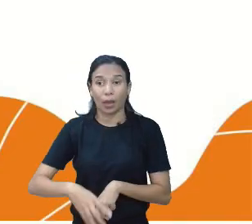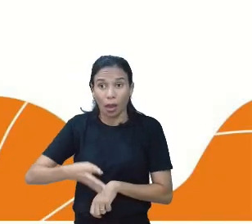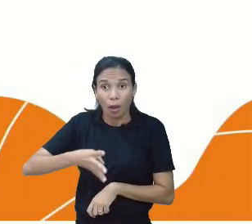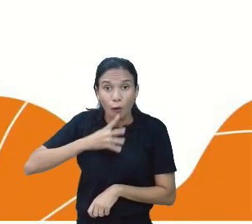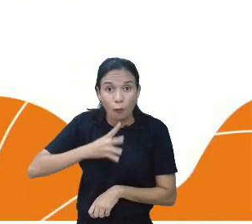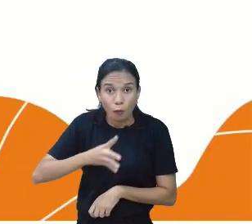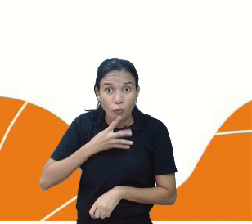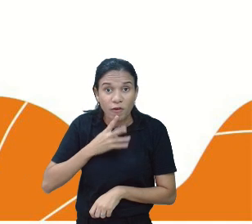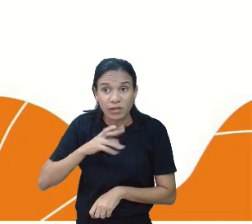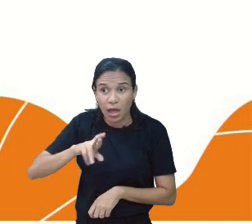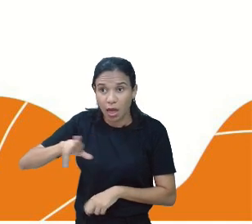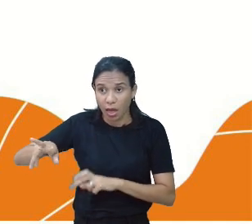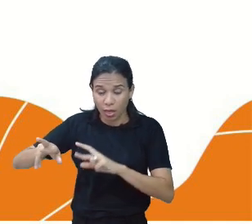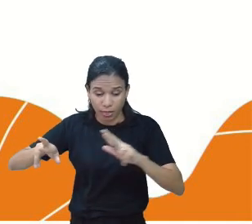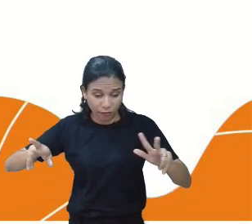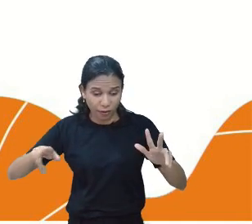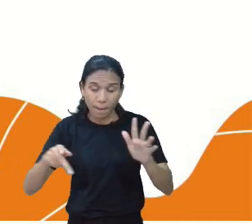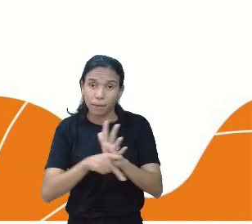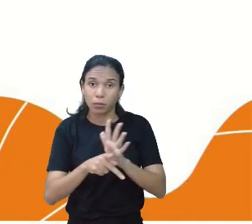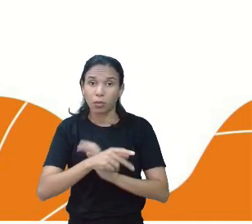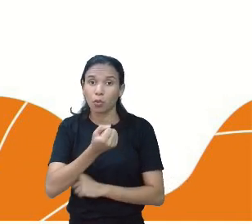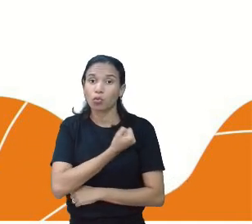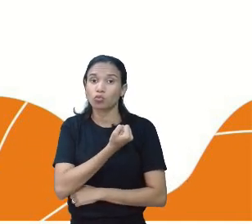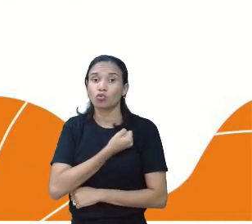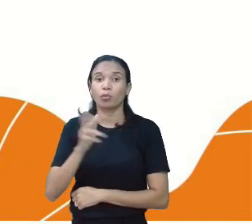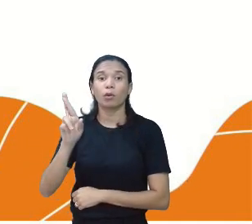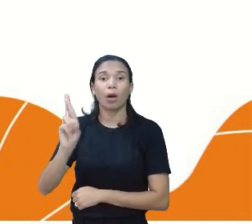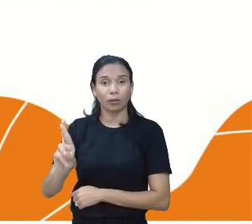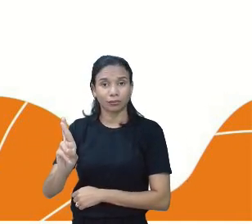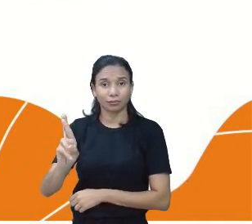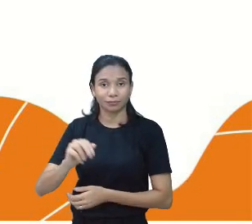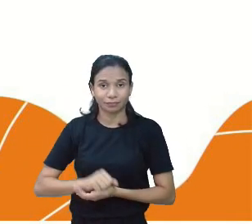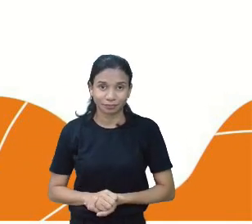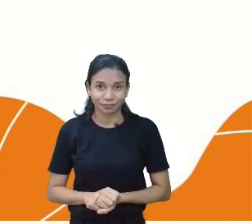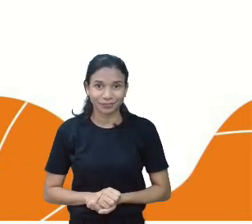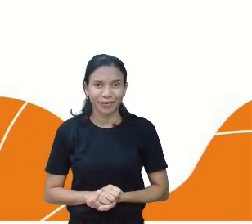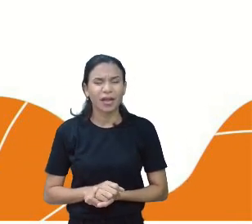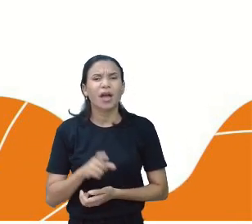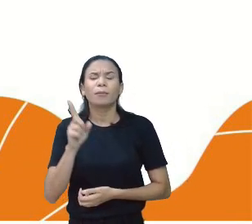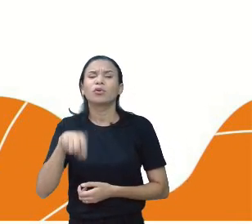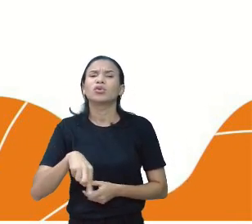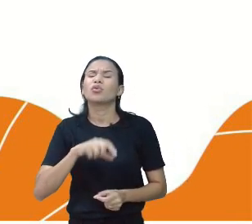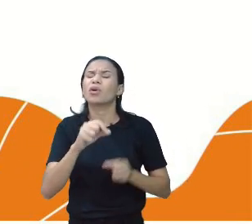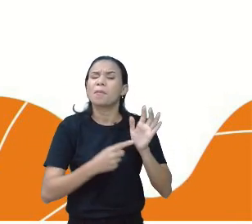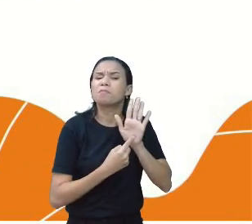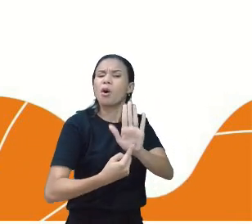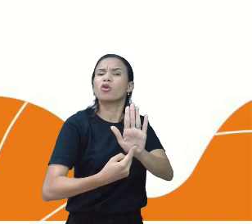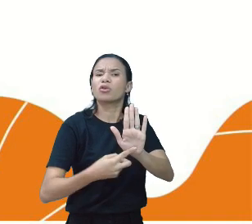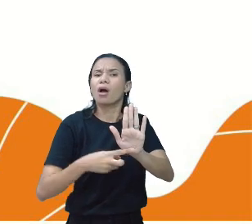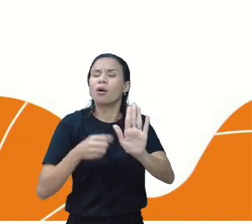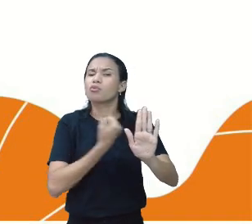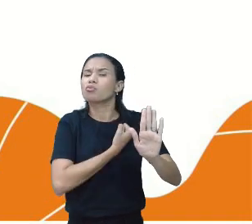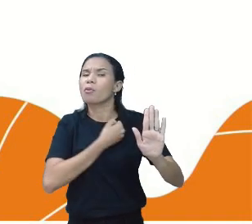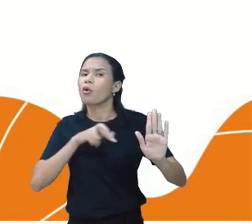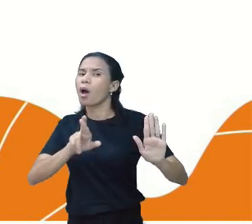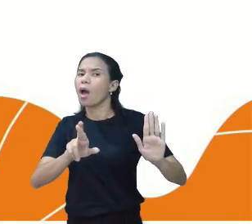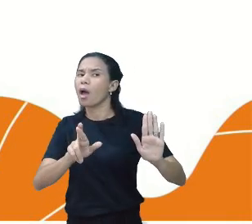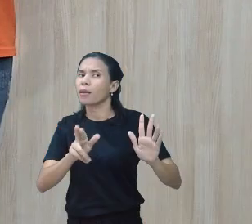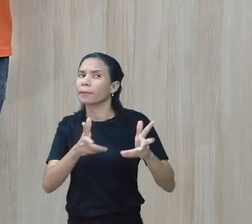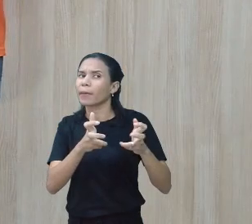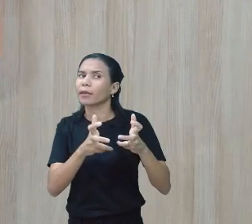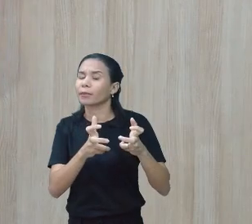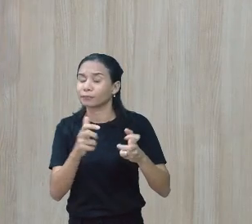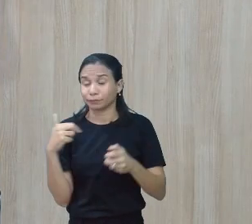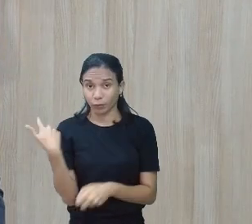as diferentes representações de um número racional. Então, está falando de representações de números racionais. Bora lá,